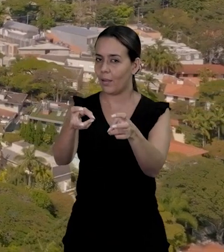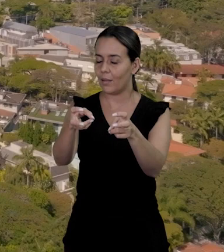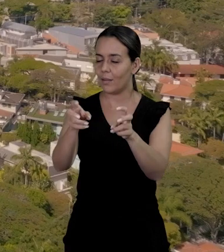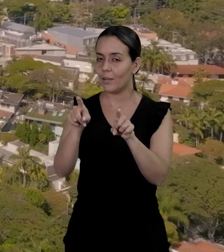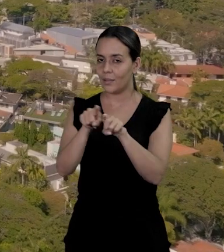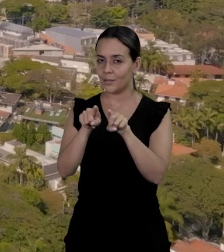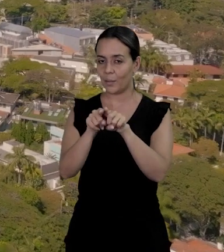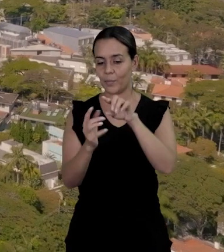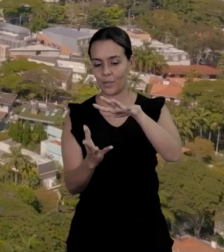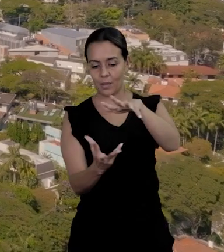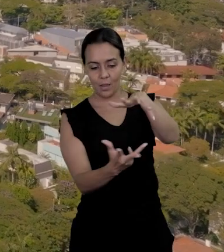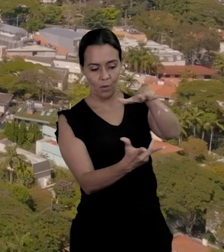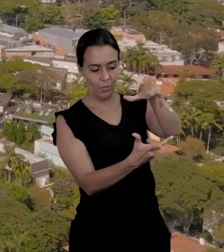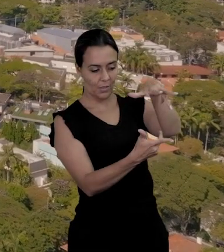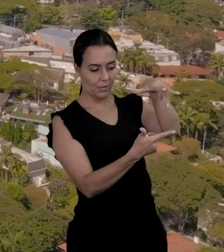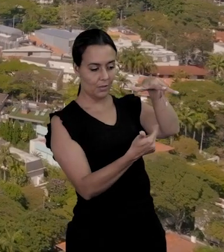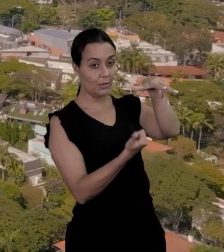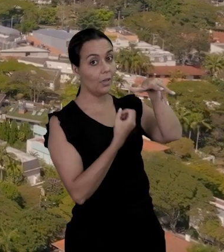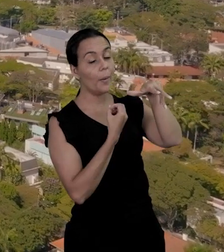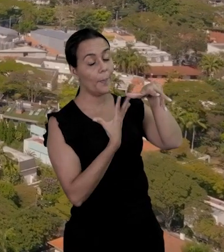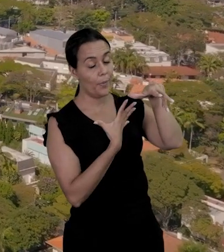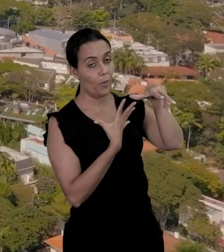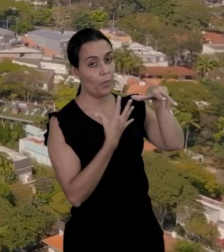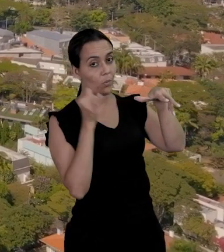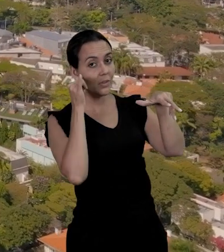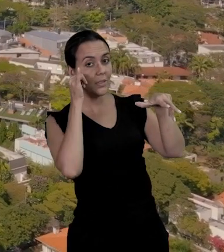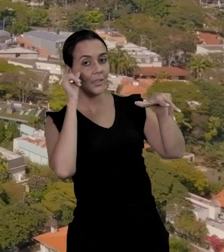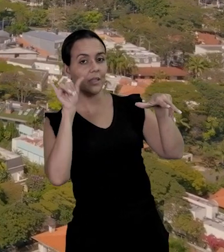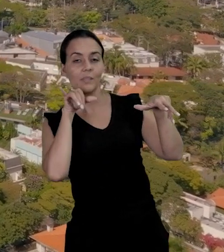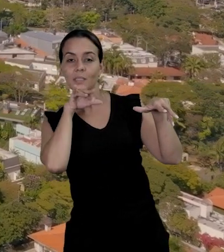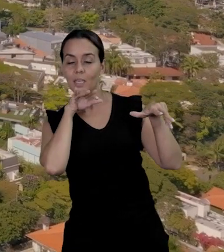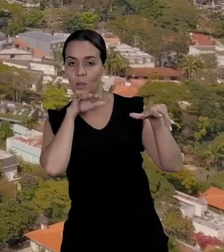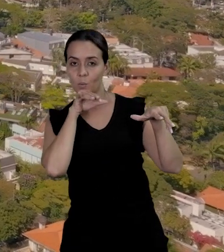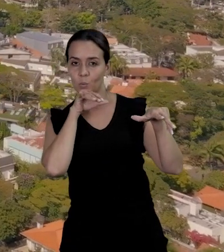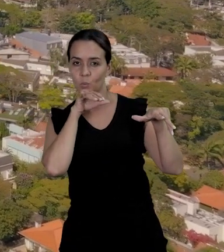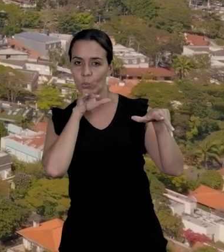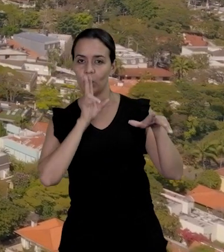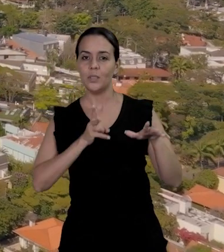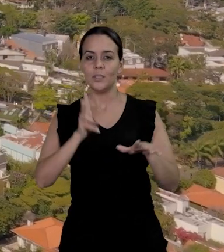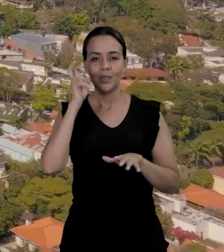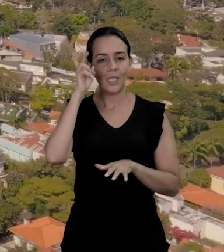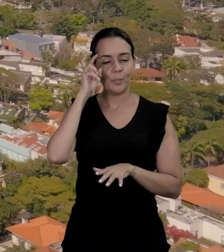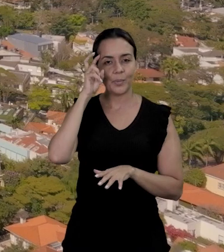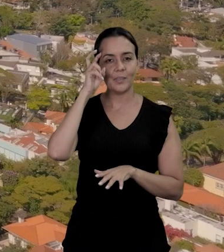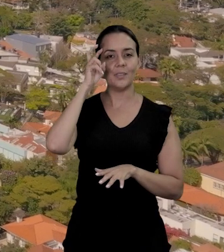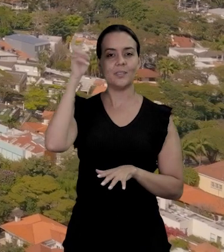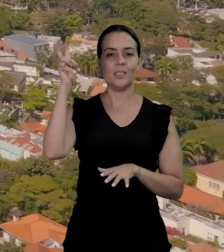mudar e afinar constantemente esse sistema que a gente forma com a tecnologia.